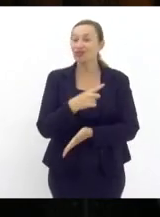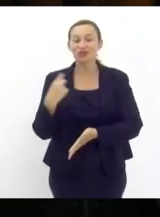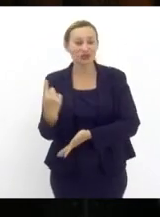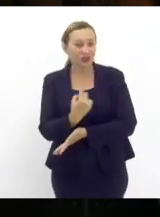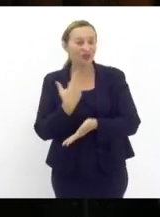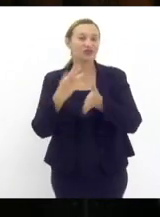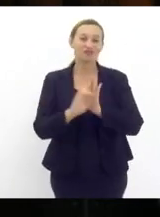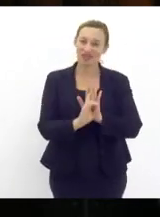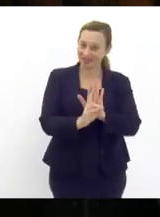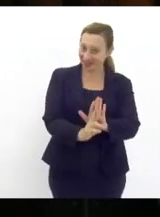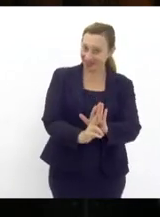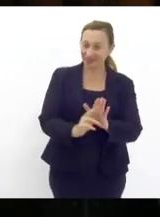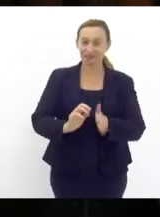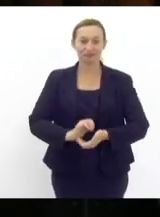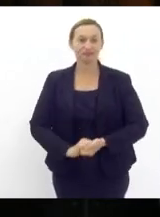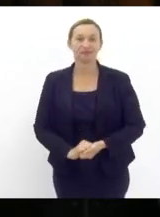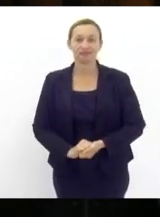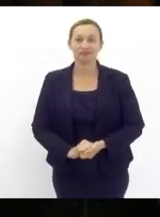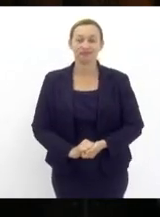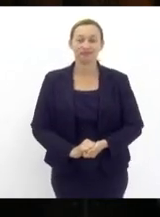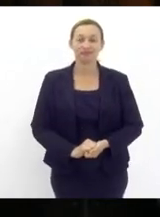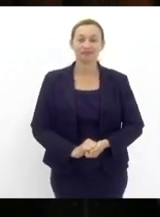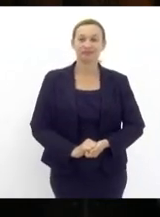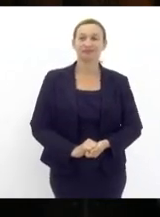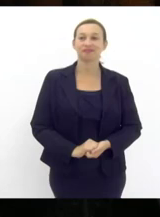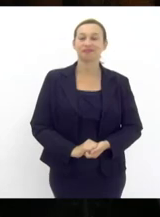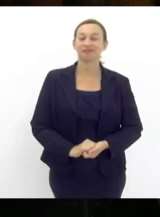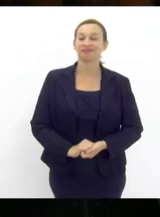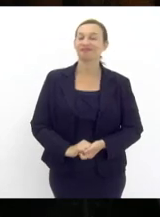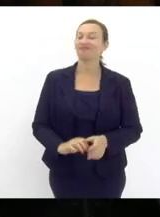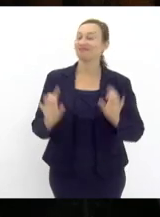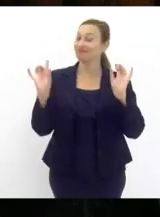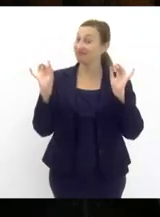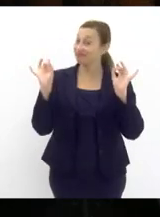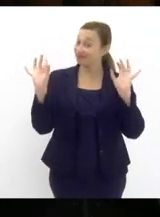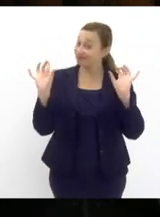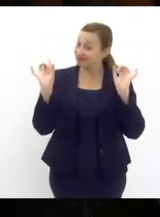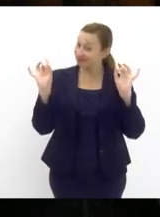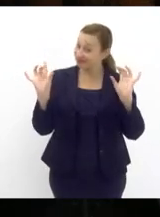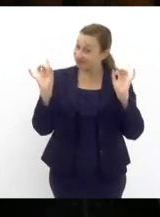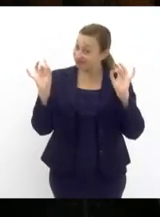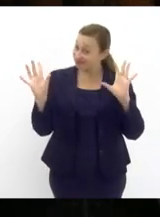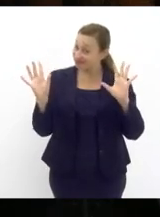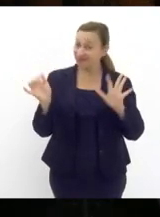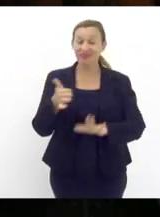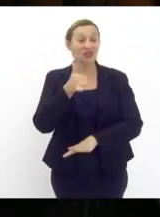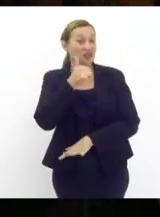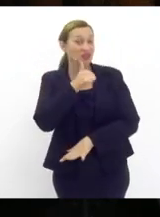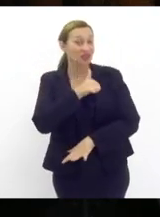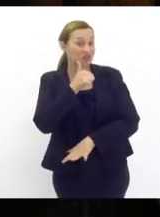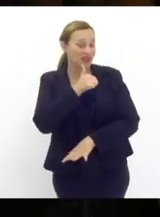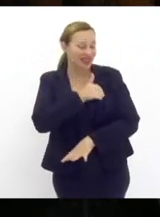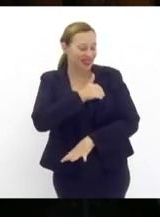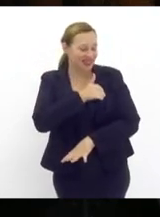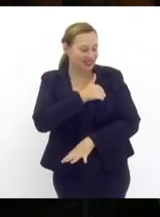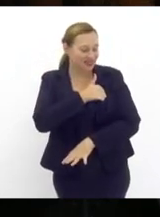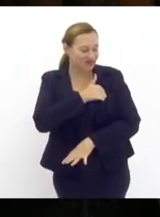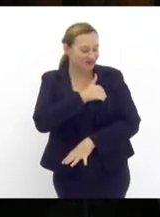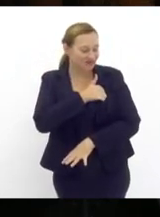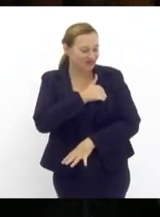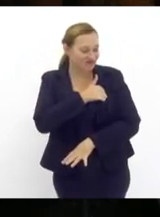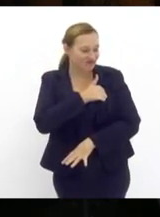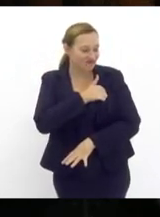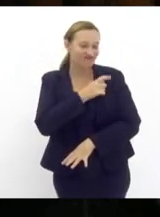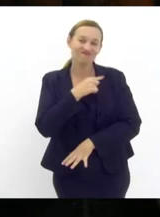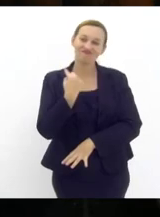representantes com destaque especial para as mulheres do nosso coletivo